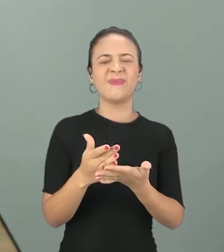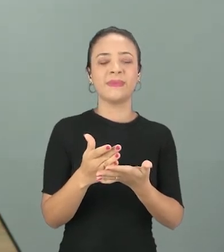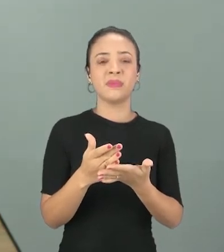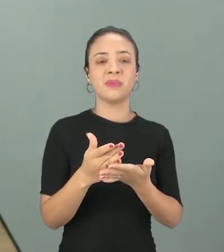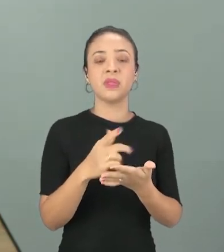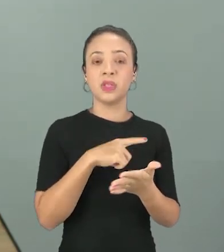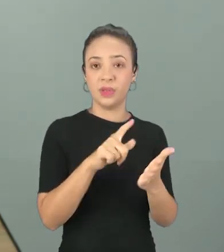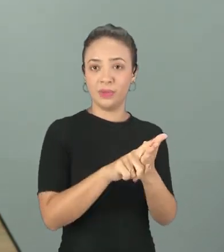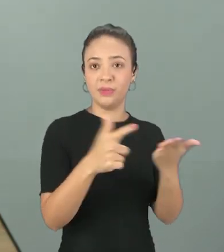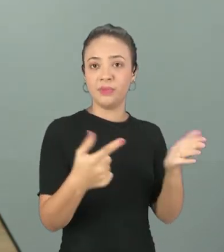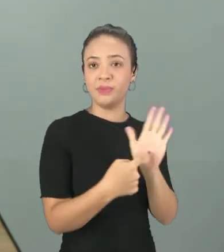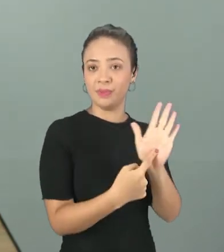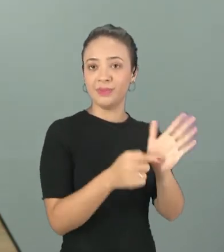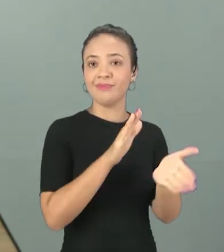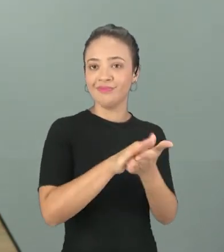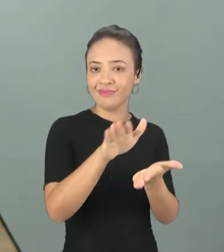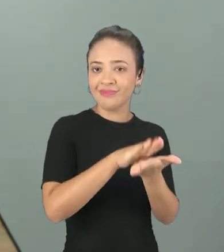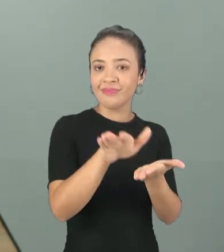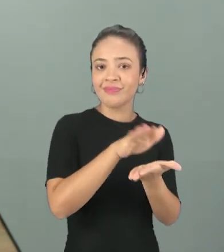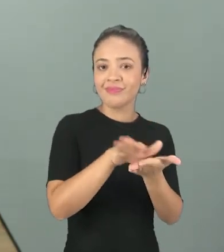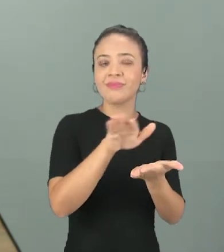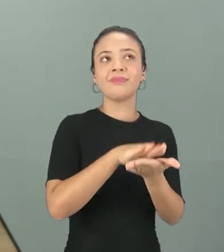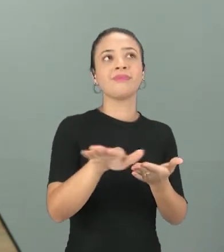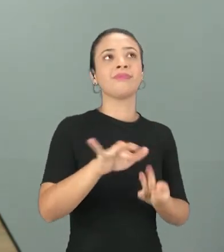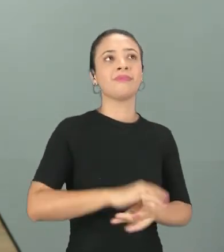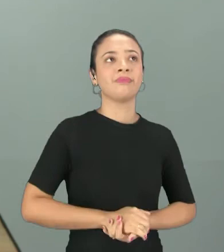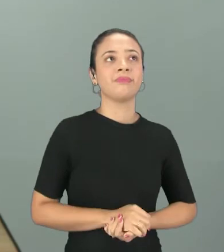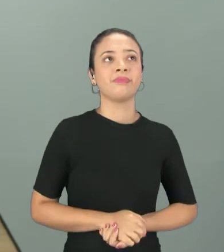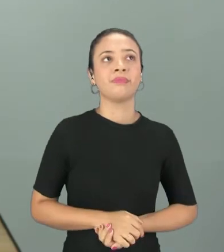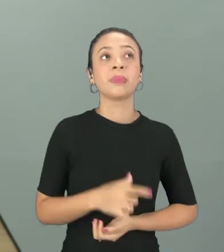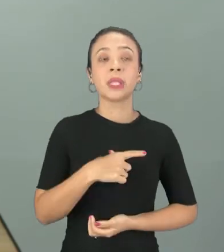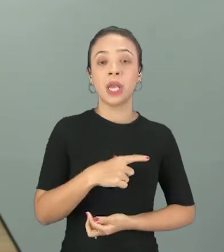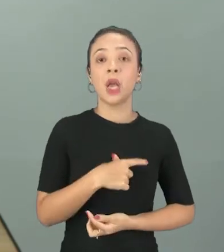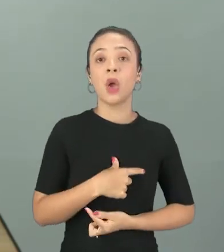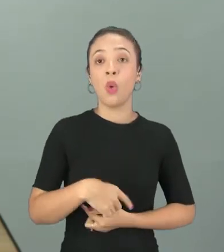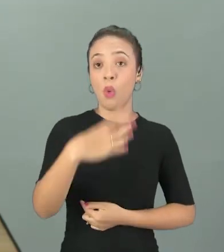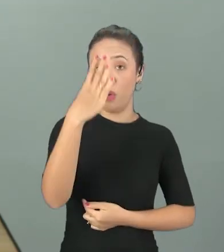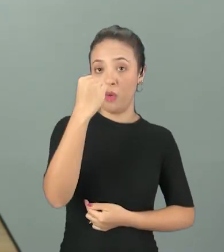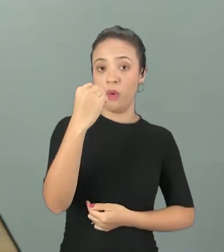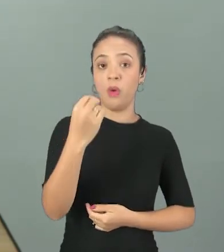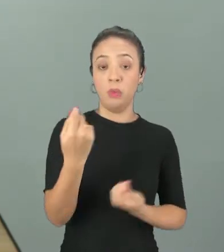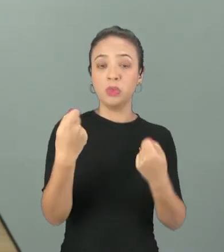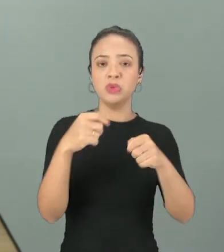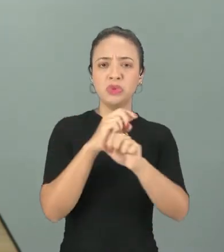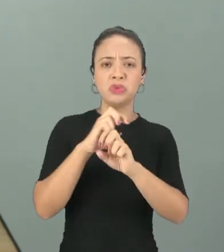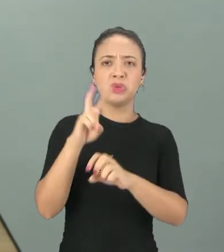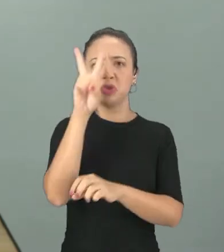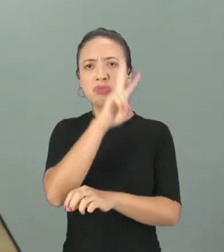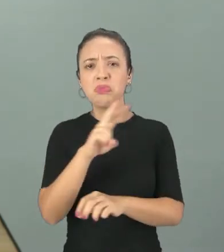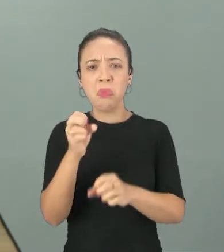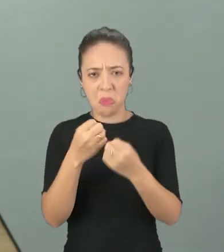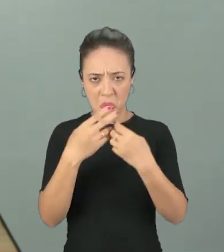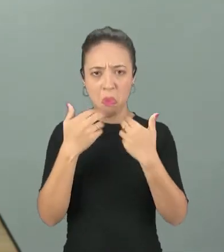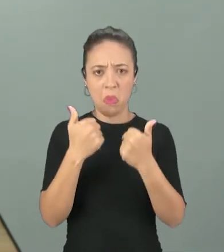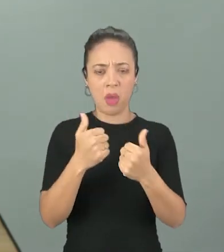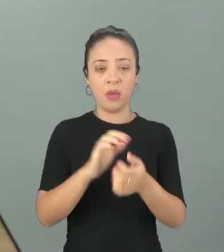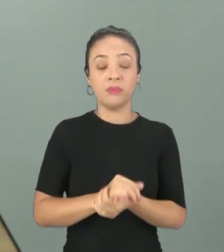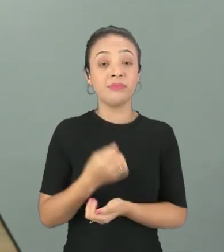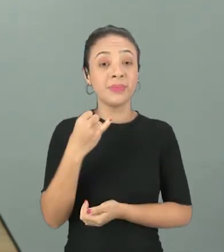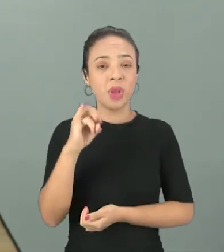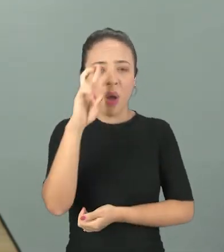Estava com esse jornalzinho impresso. E aqui tem uma foto bastante visível, certo? E aí, se